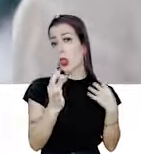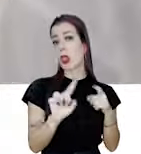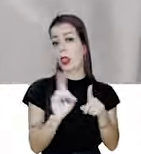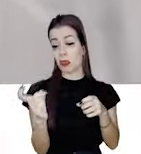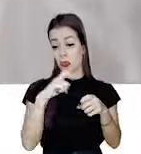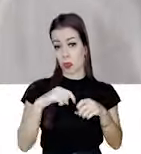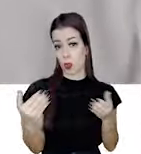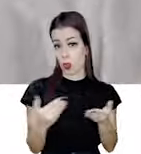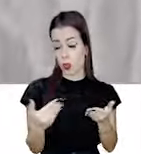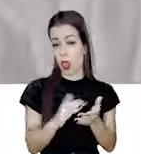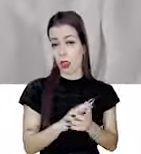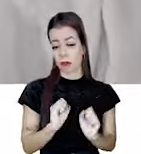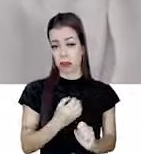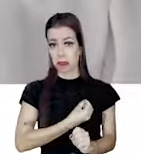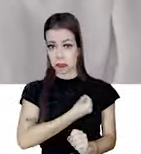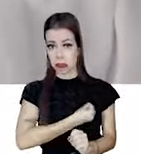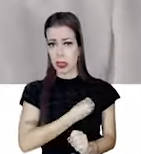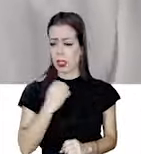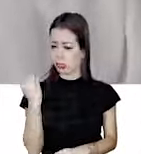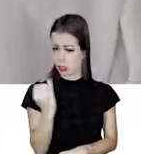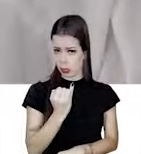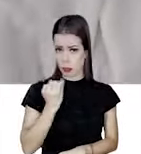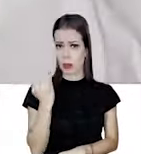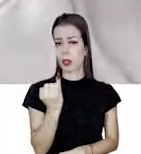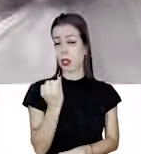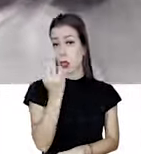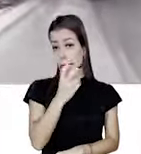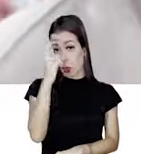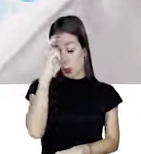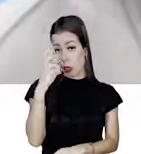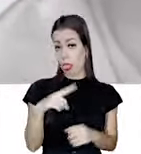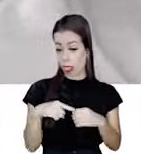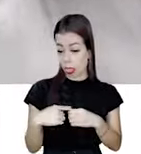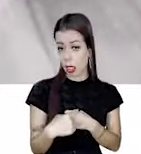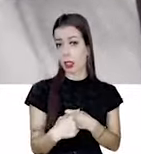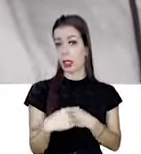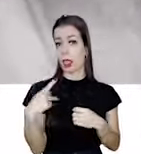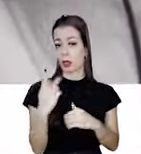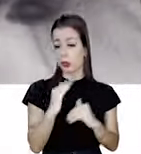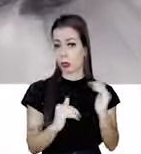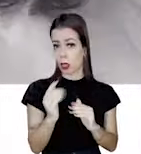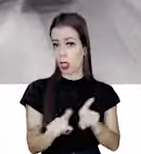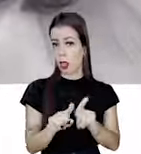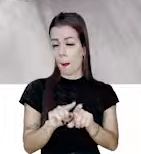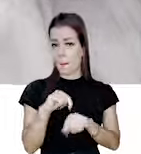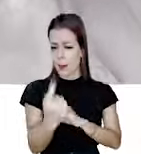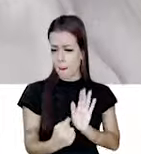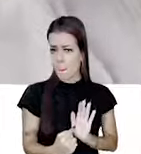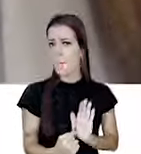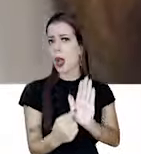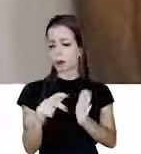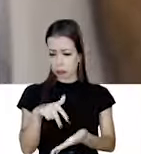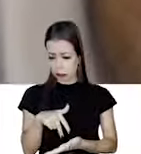teve afastado os eventos estaduais. Está retornando, é a segunda vez que a gente está podendo participar novamente. E isso é importante culturalmente para a cidade, motiva os nossos artesãos a